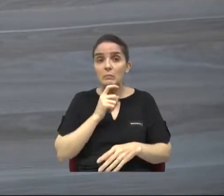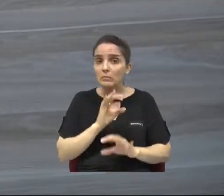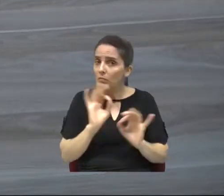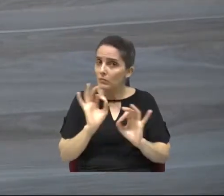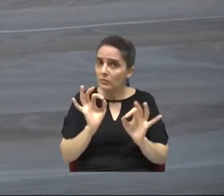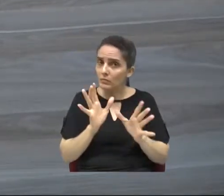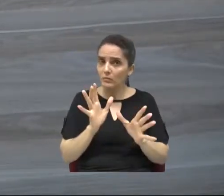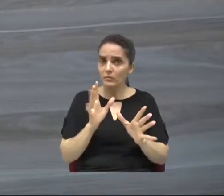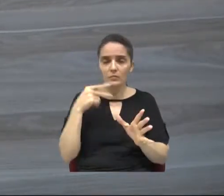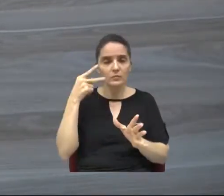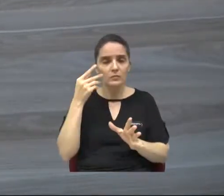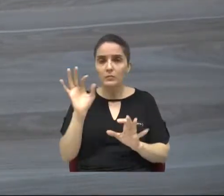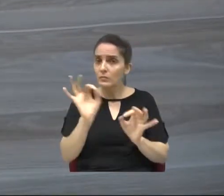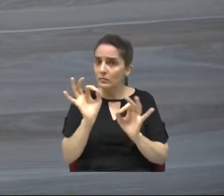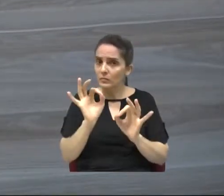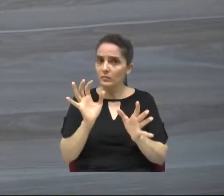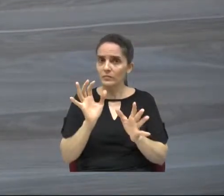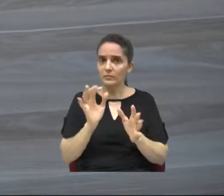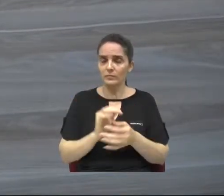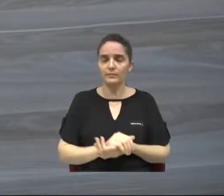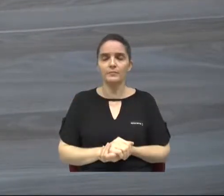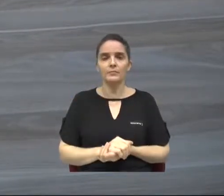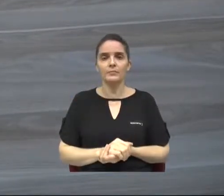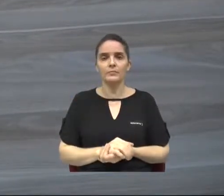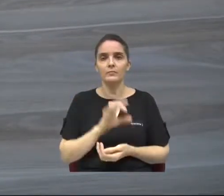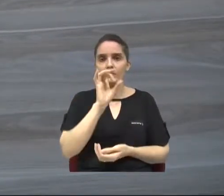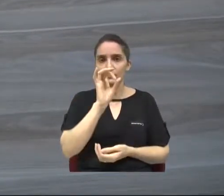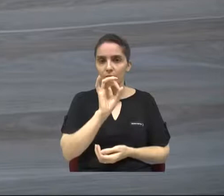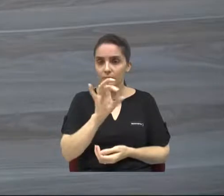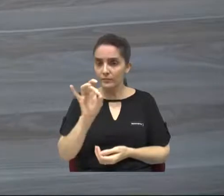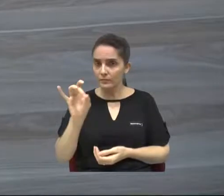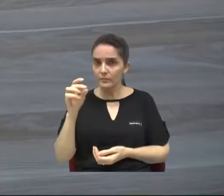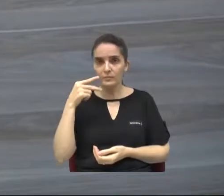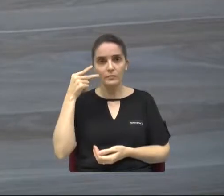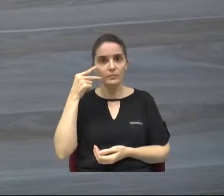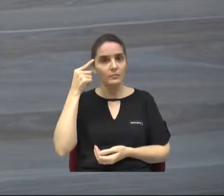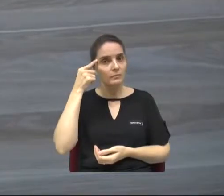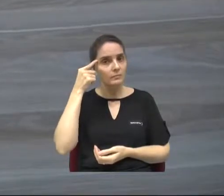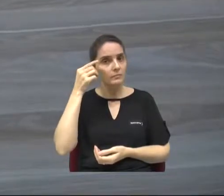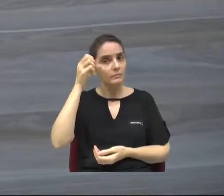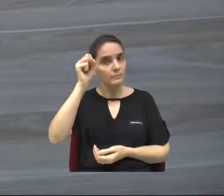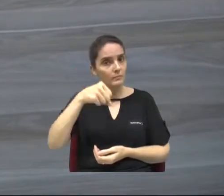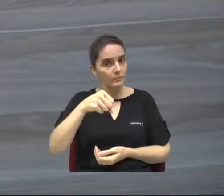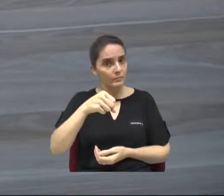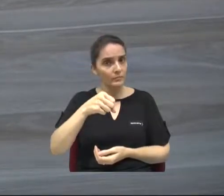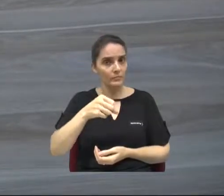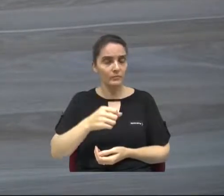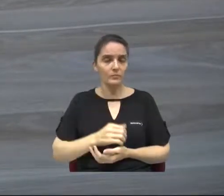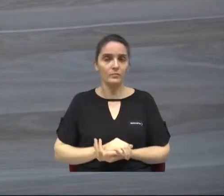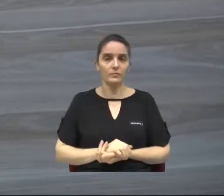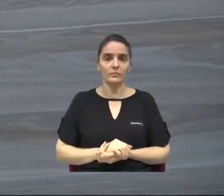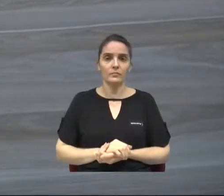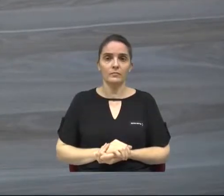eu realmente gostaria que cada vereador pensasse bem no que você vai votar hoje.